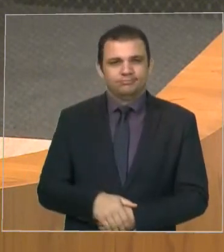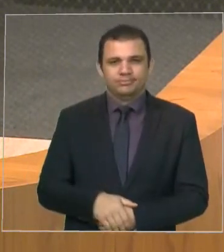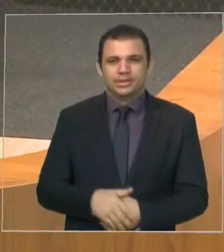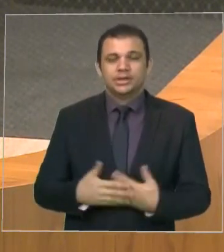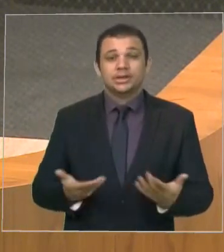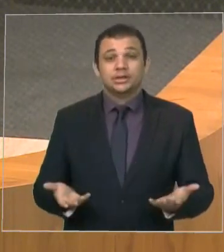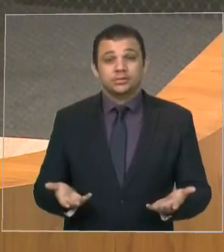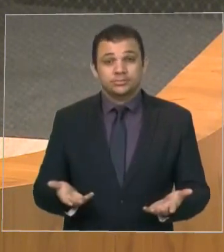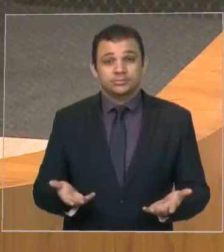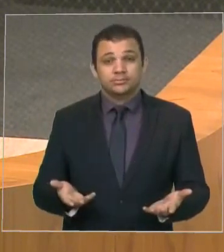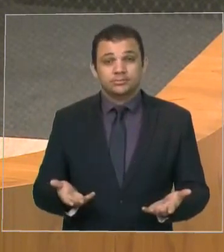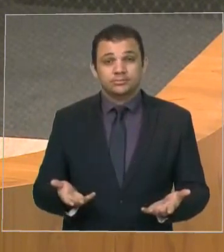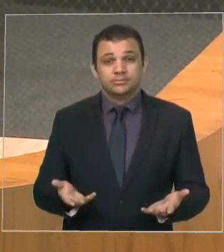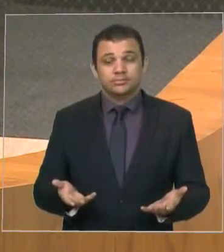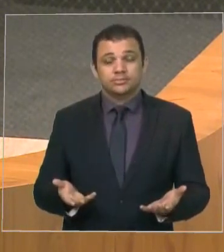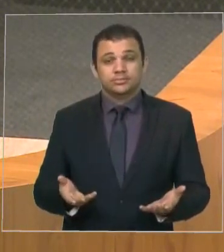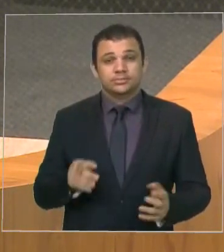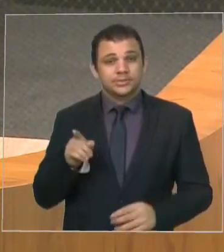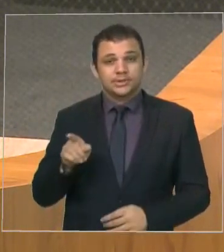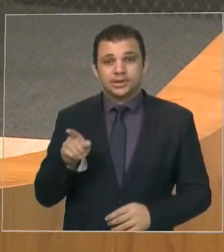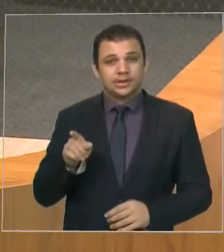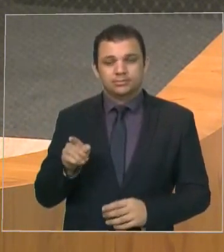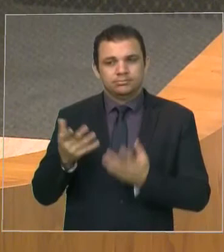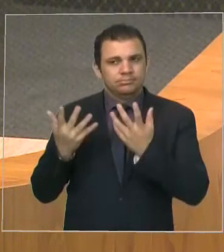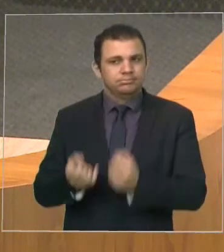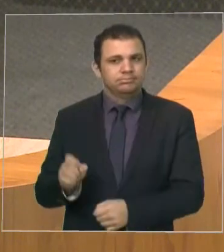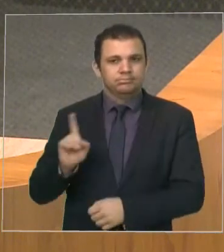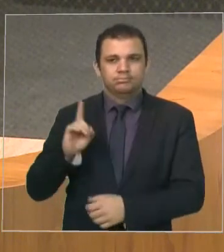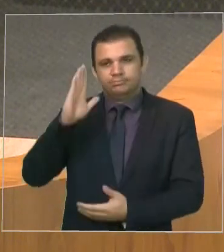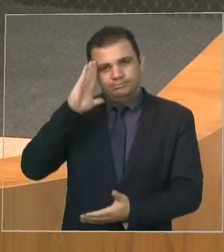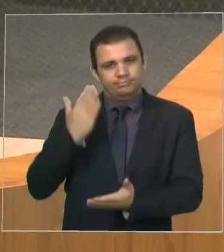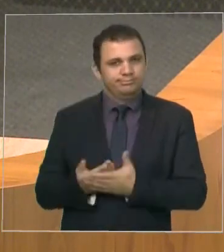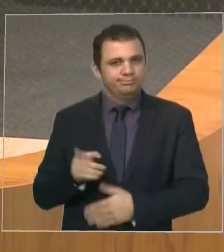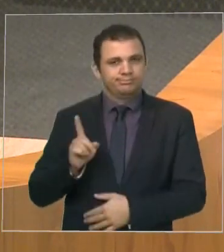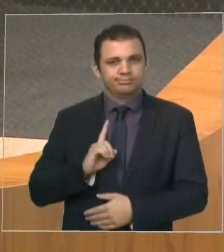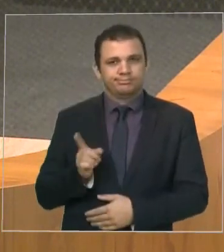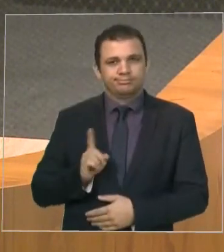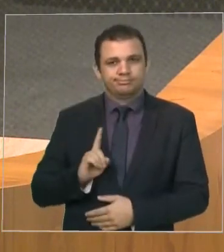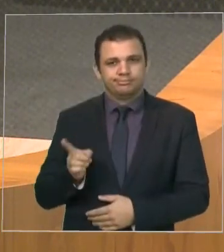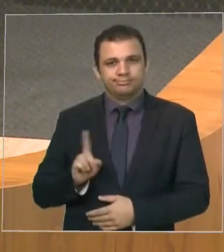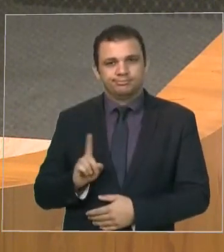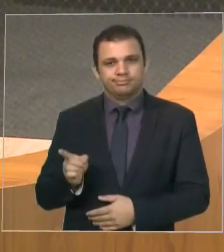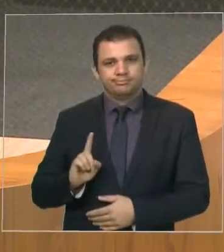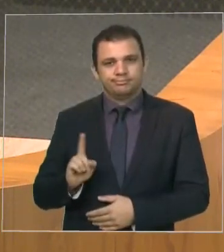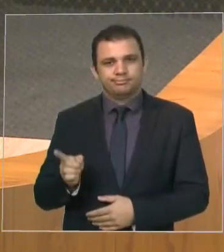Então, essa não colou o...